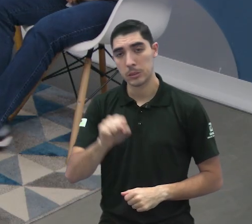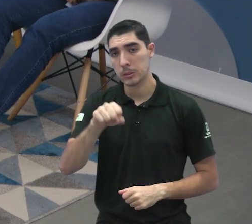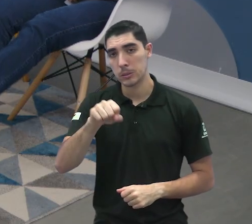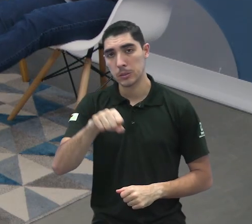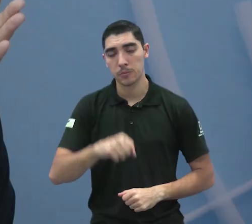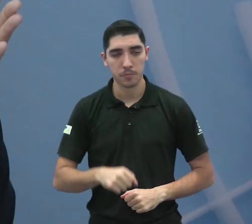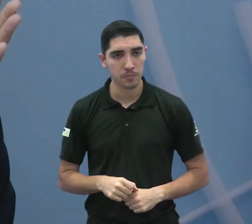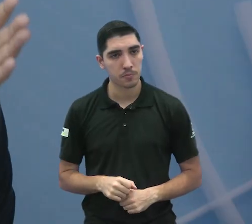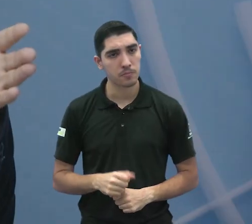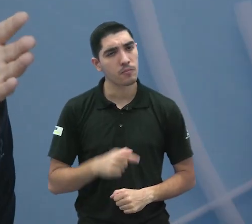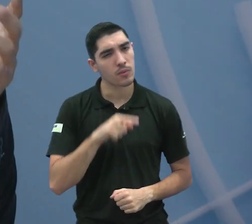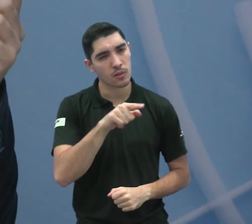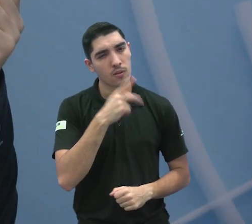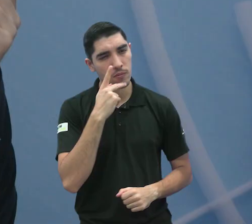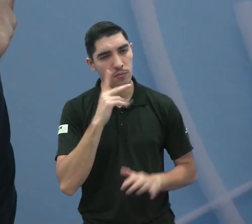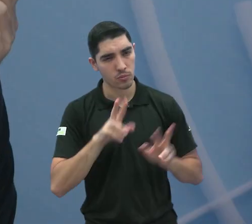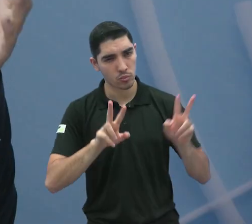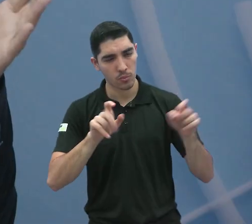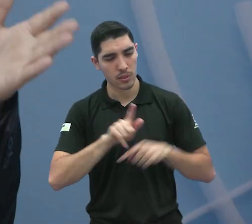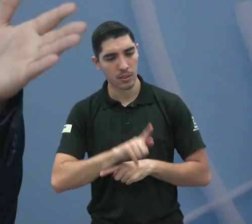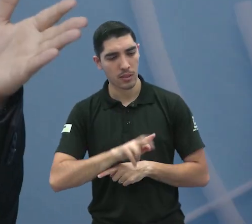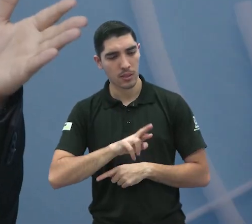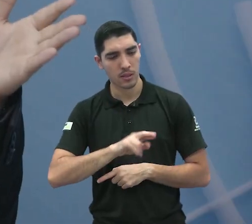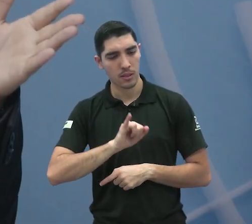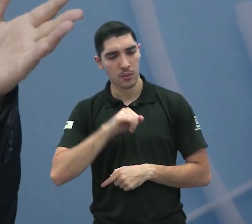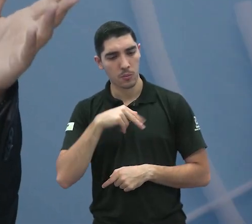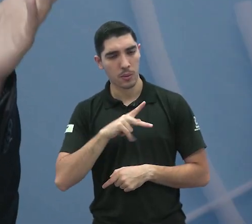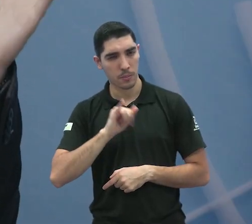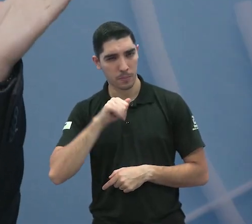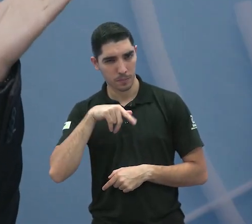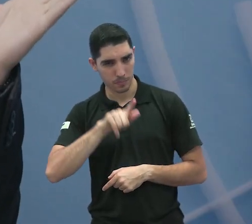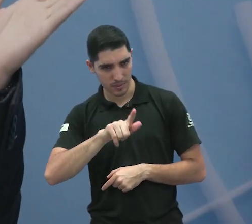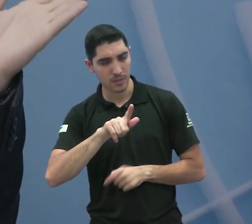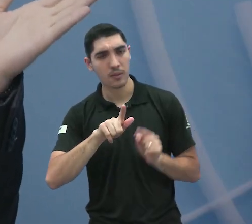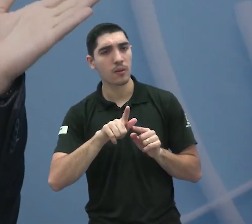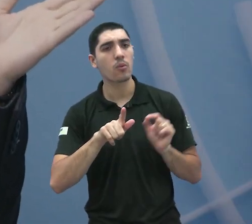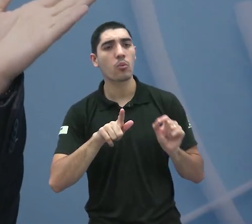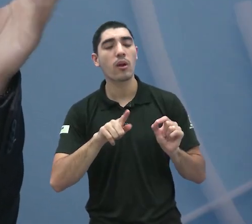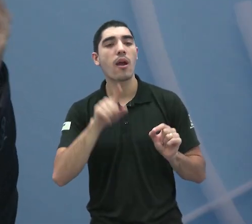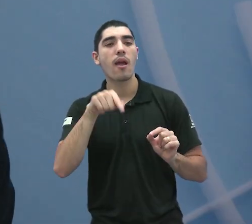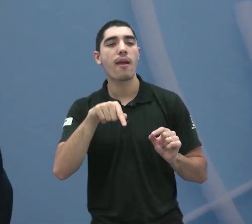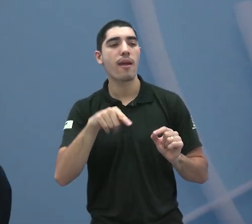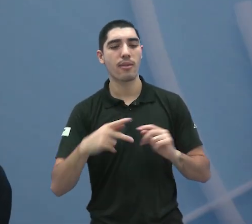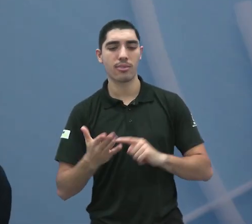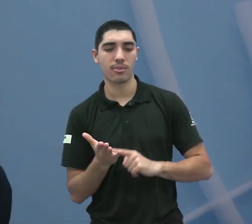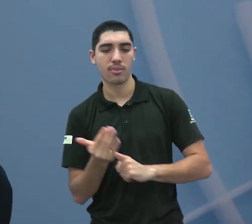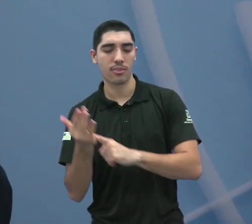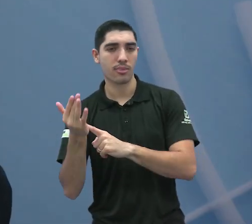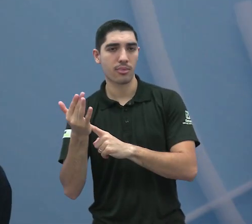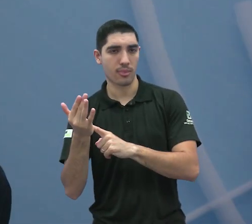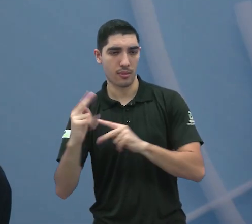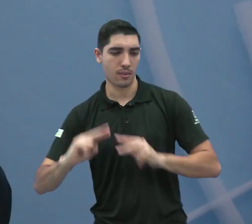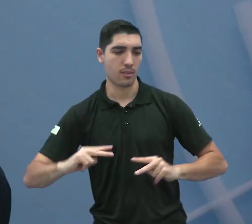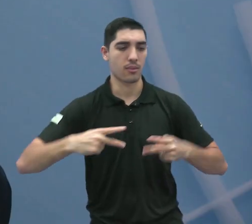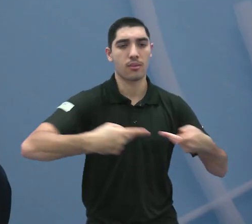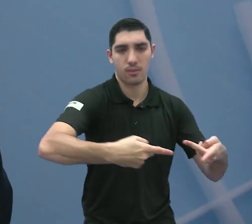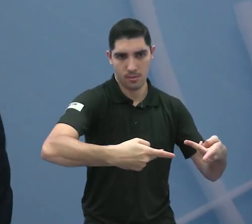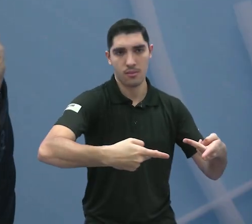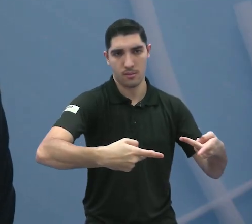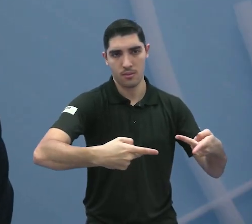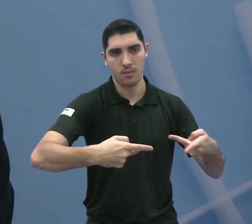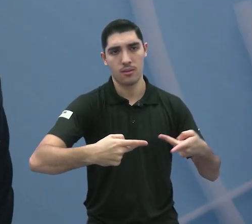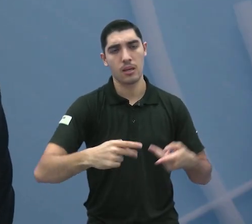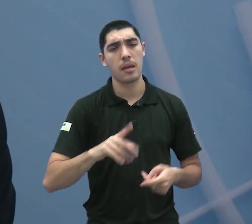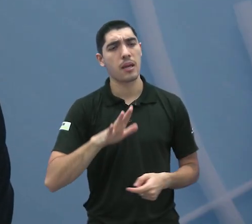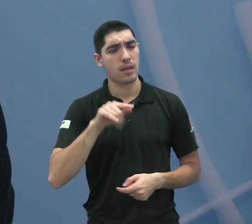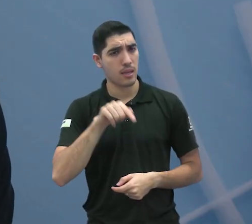a questão do Gripen, e ele foi um caso de transferência de tecnologia, que é um